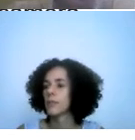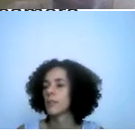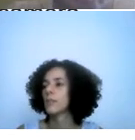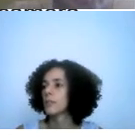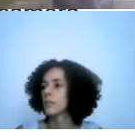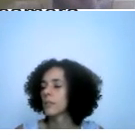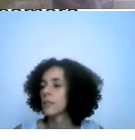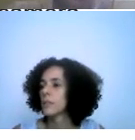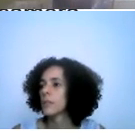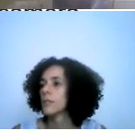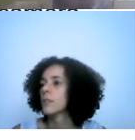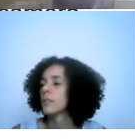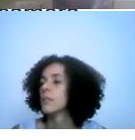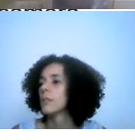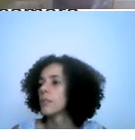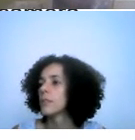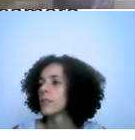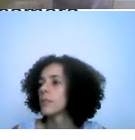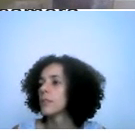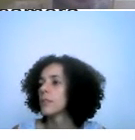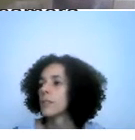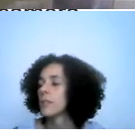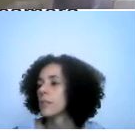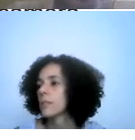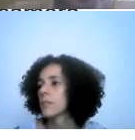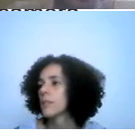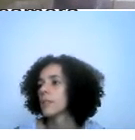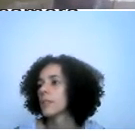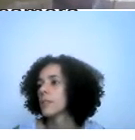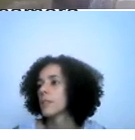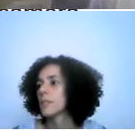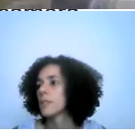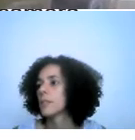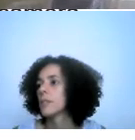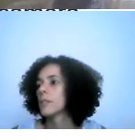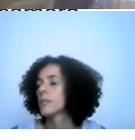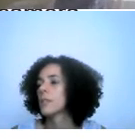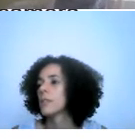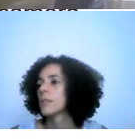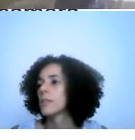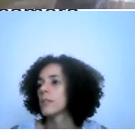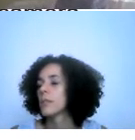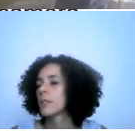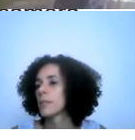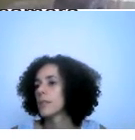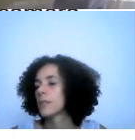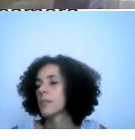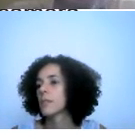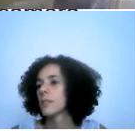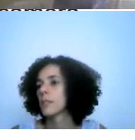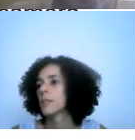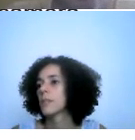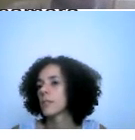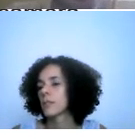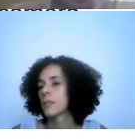outras regiões que estão estabelecidas em ambientes naturais no Nordeste e ocorre em pelo menos 3 dos 7